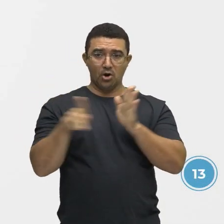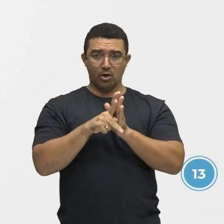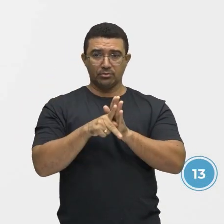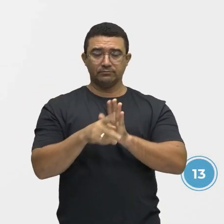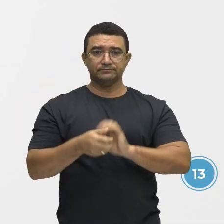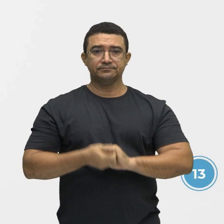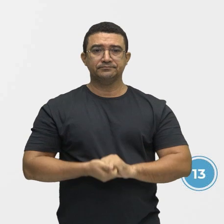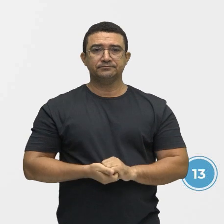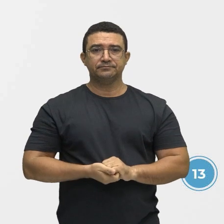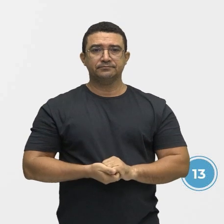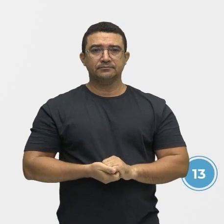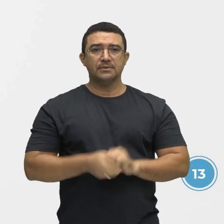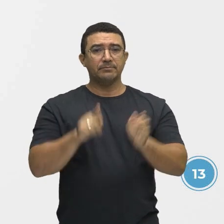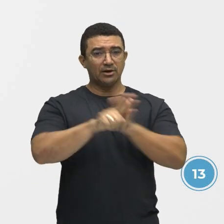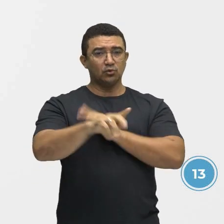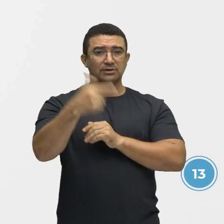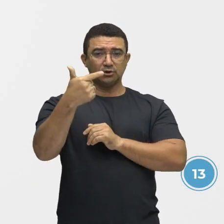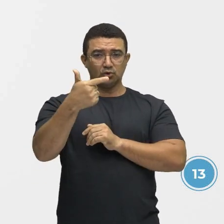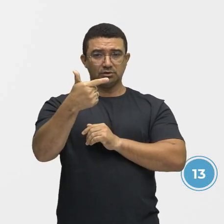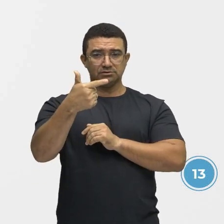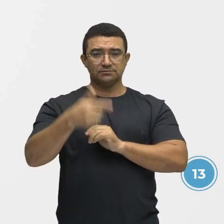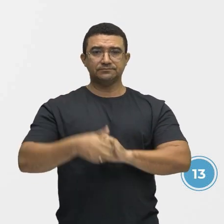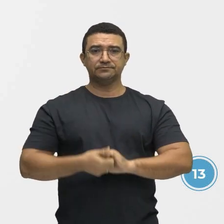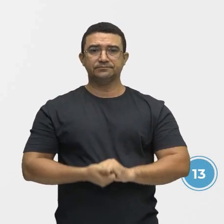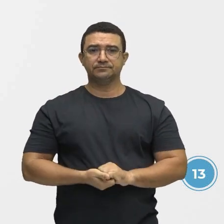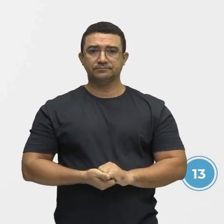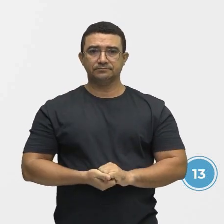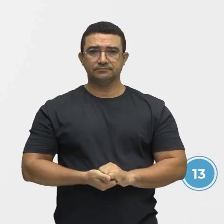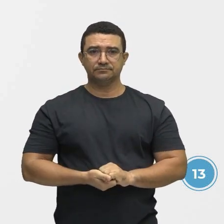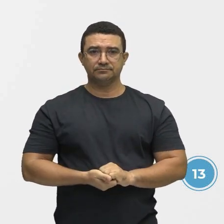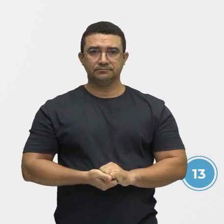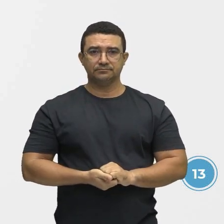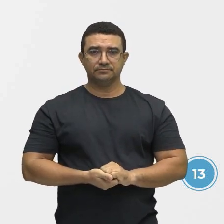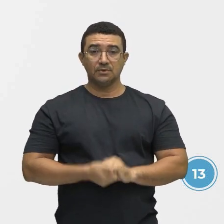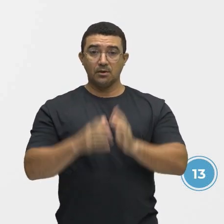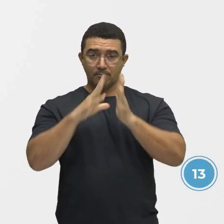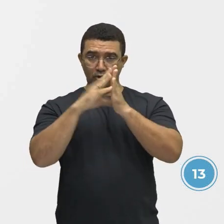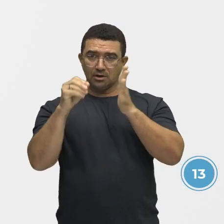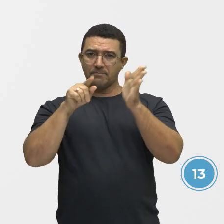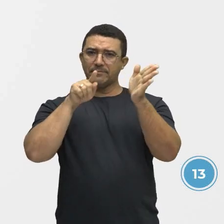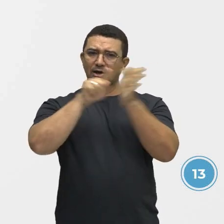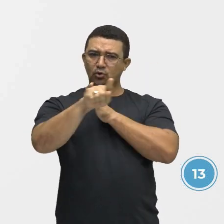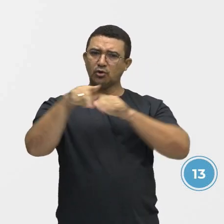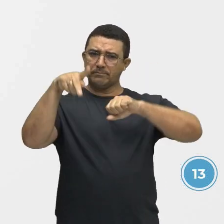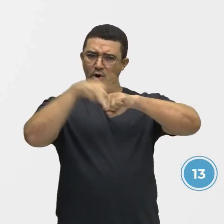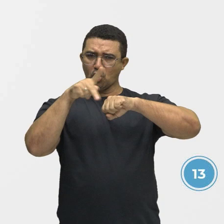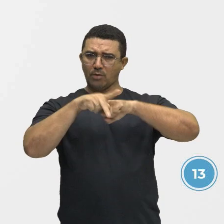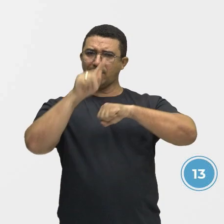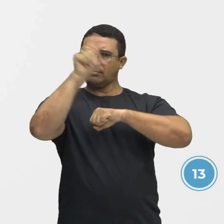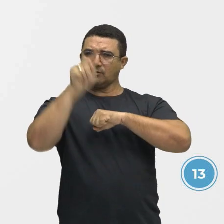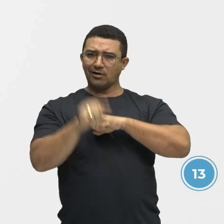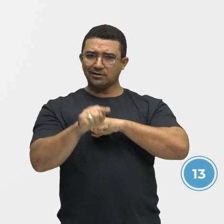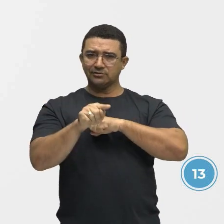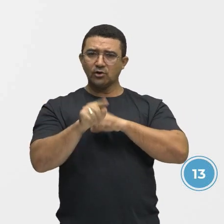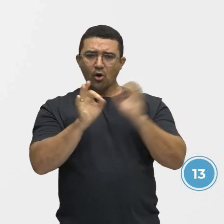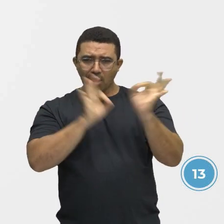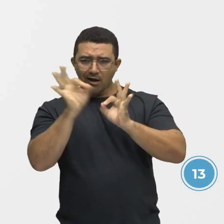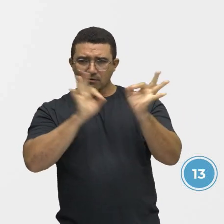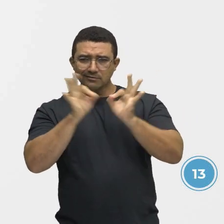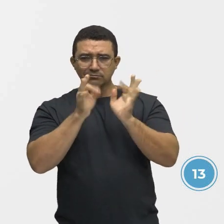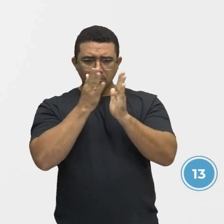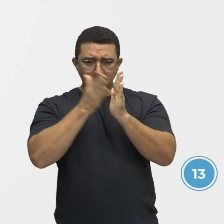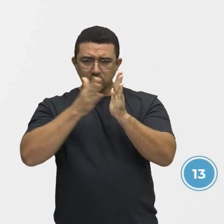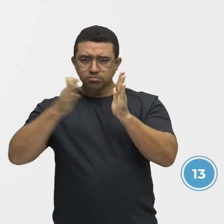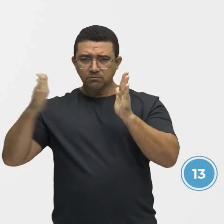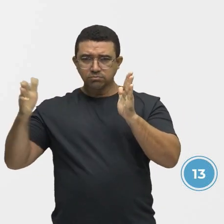vamos observar aqui, na questão número 2, o modelo de perguntas com pronomes interrogativos e organiza as orações.